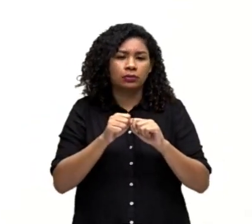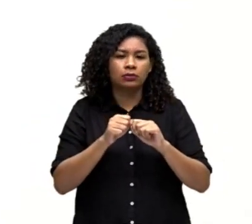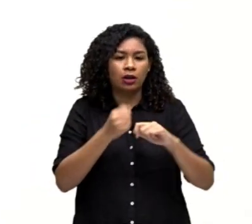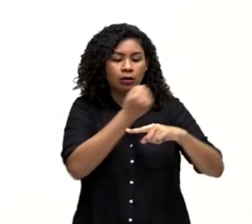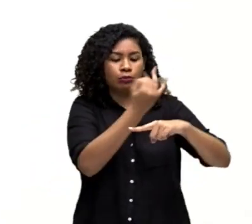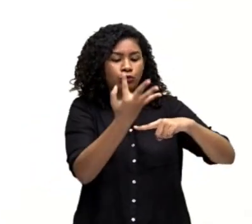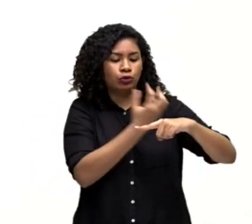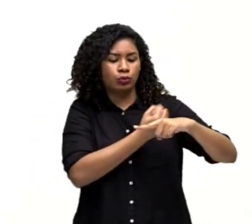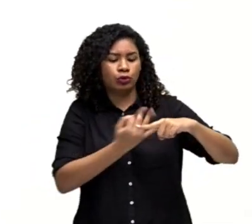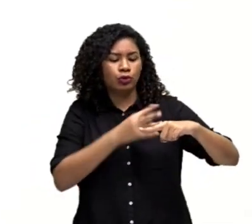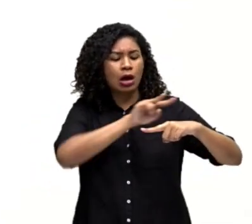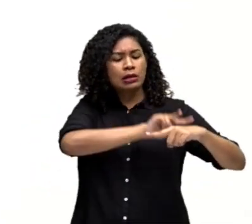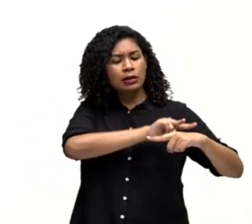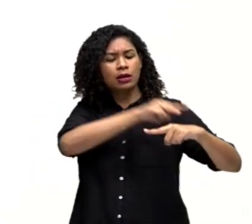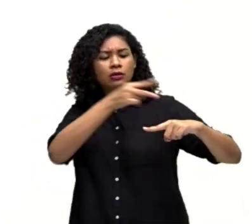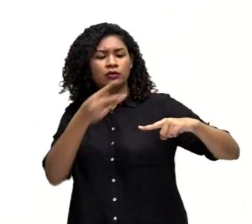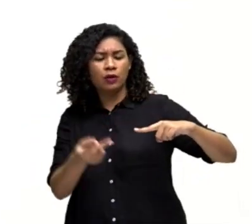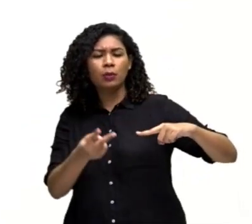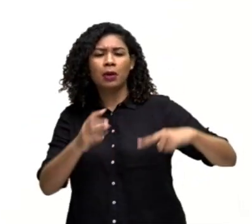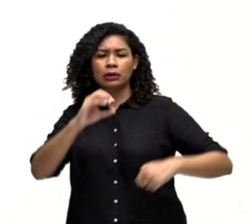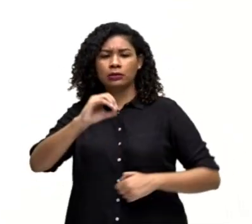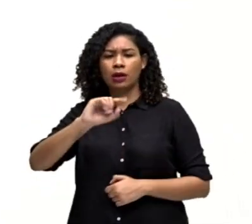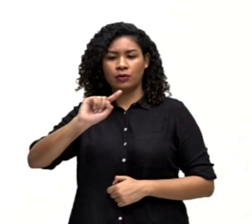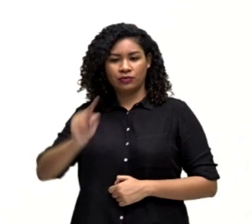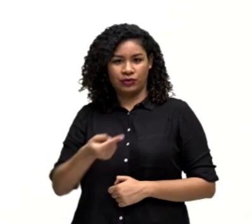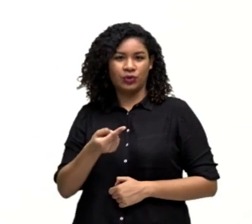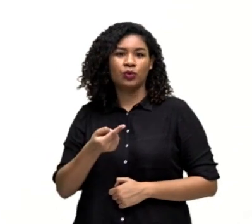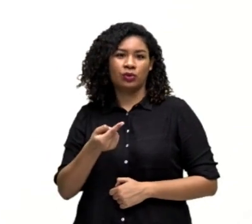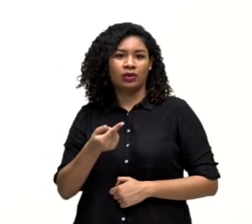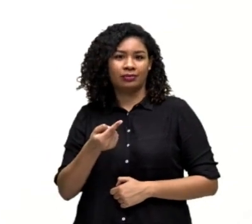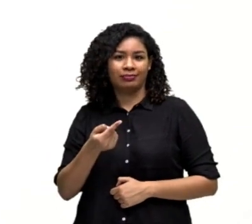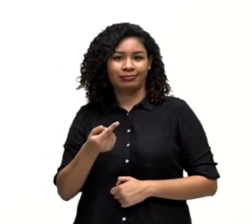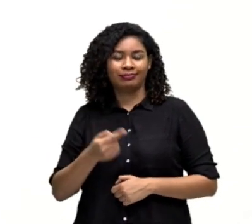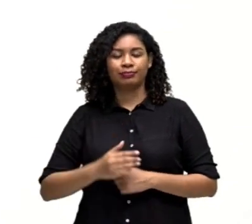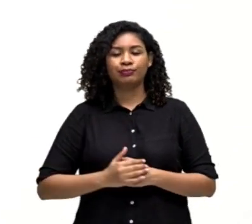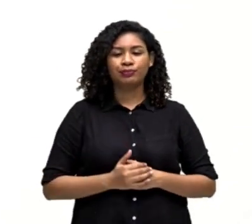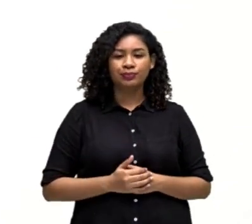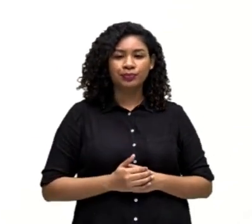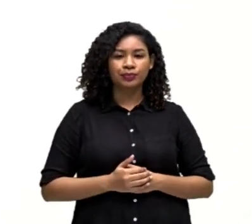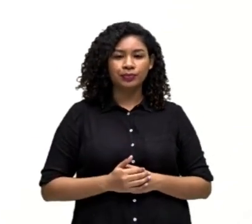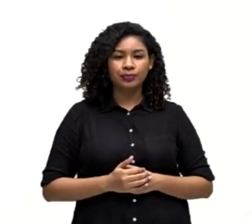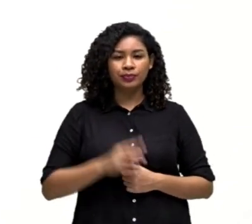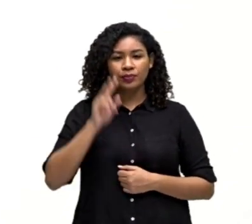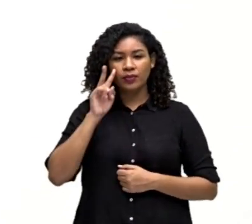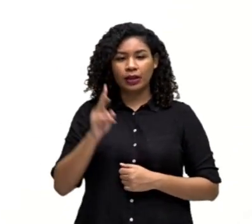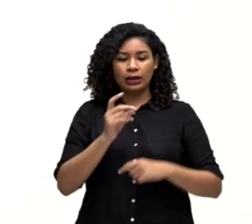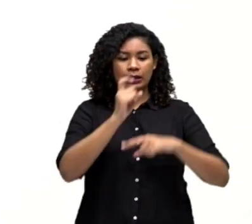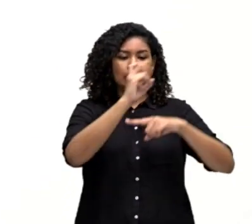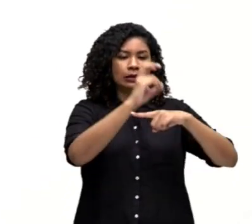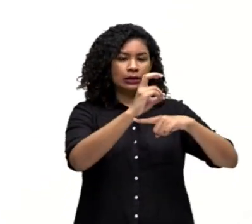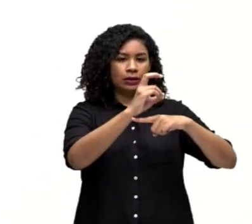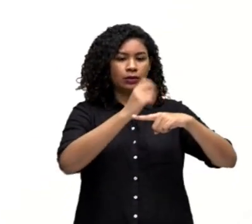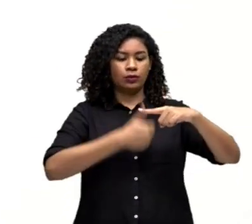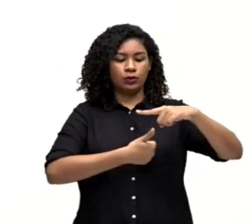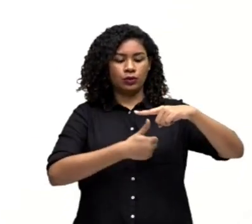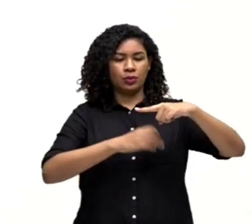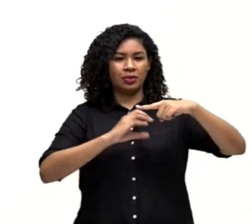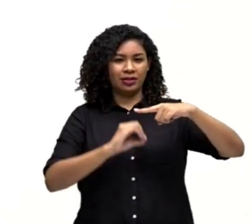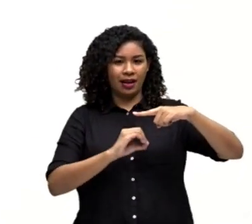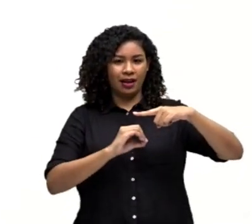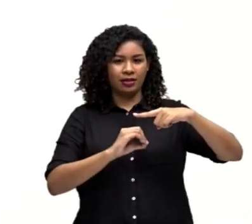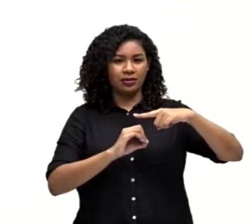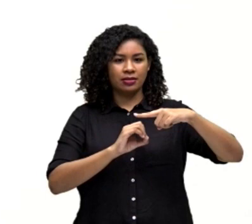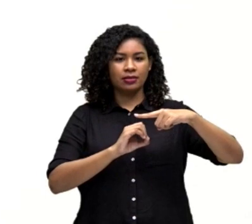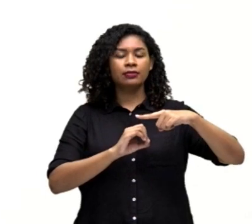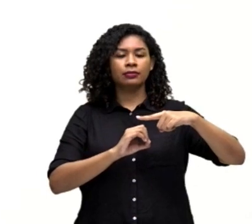essa fração em número decimal. Então, veja, 5 sobre 10, como eu falei agora há pouco, a